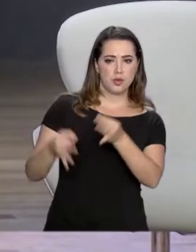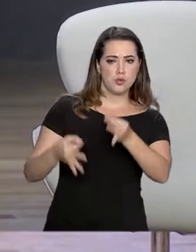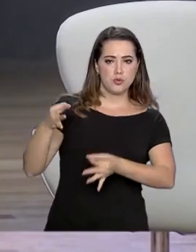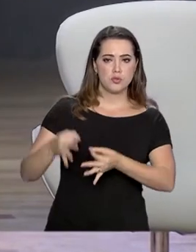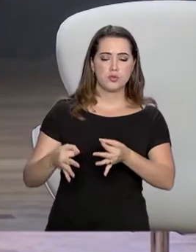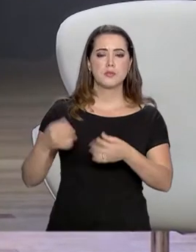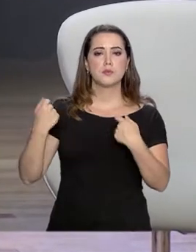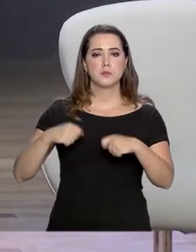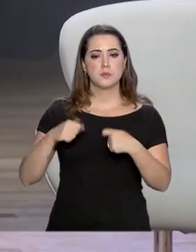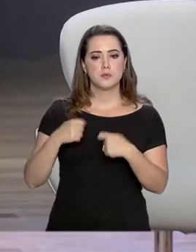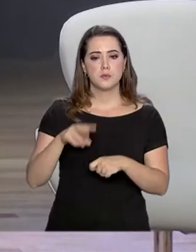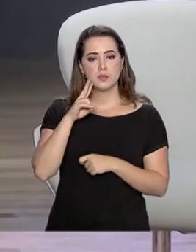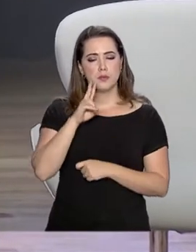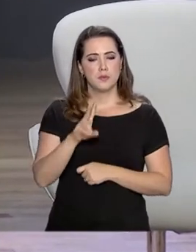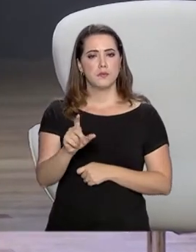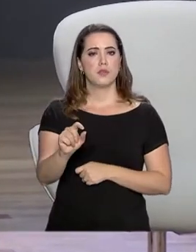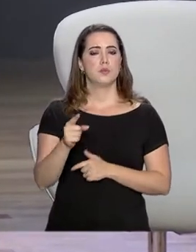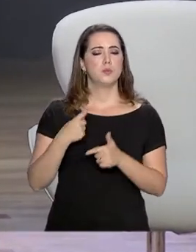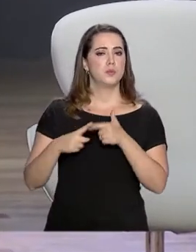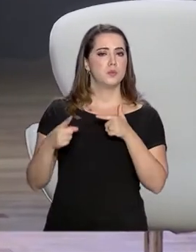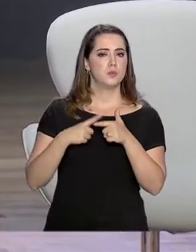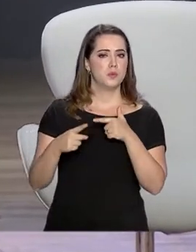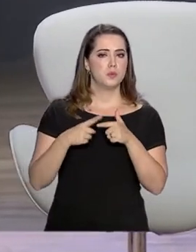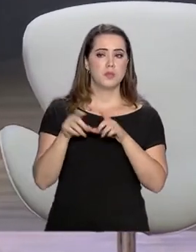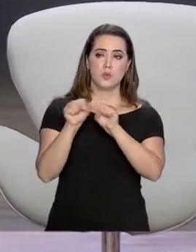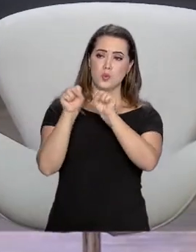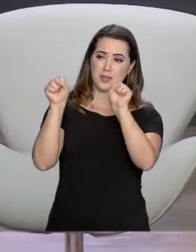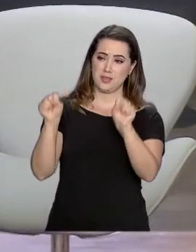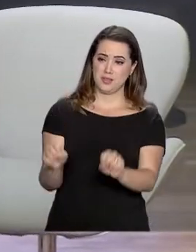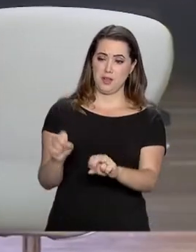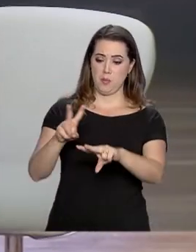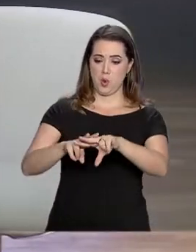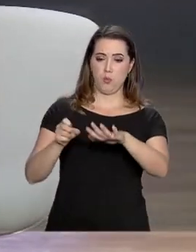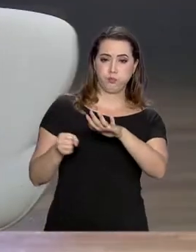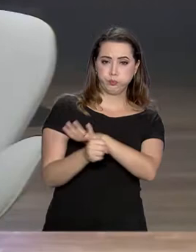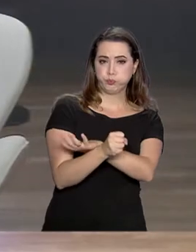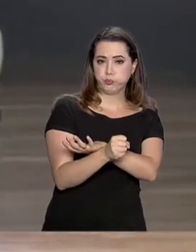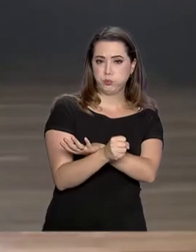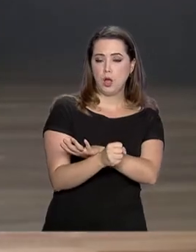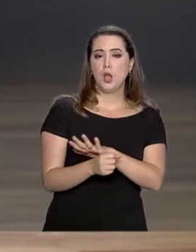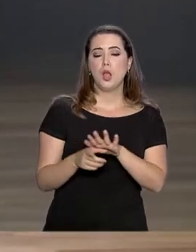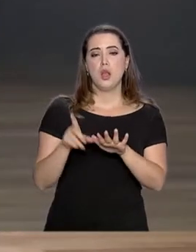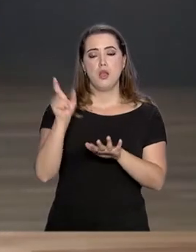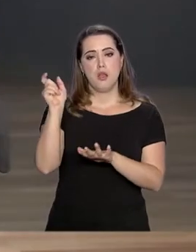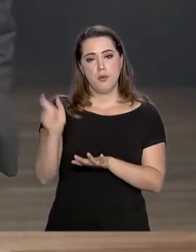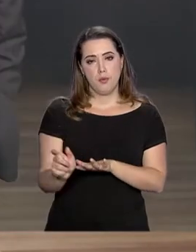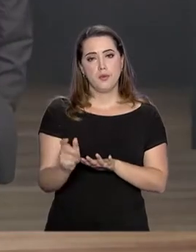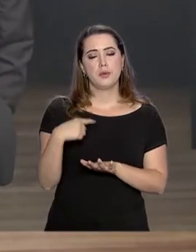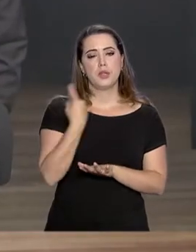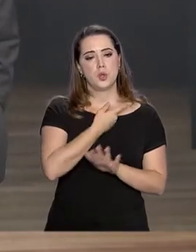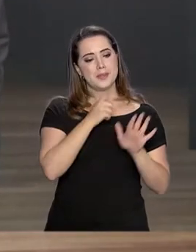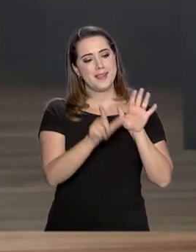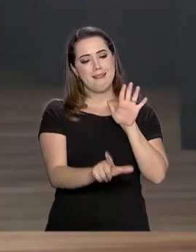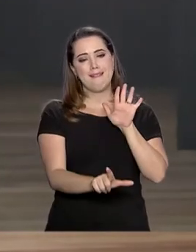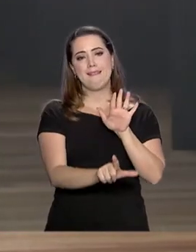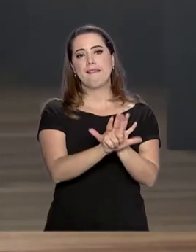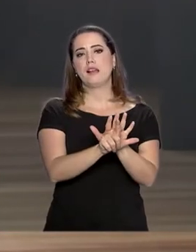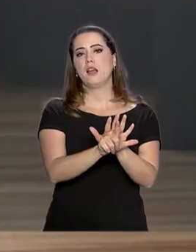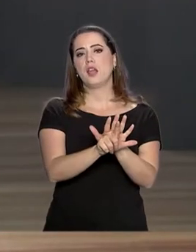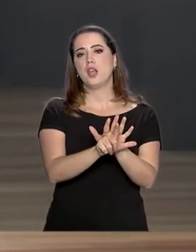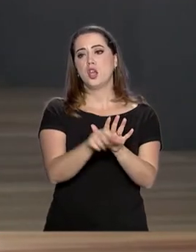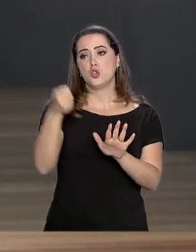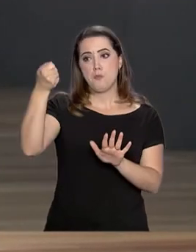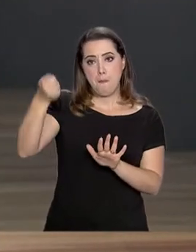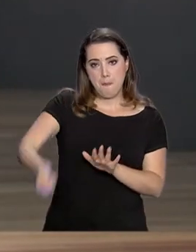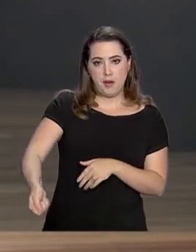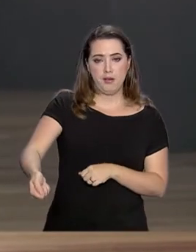temos que ver a questão do sistema prisional, a questão da nossa legislação penal, onde ele